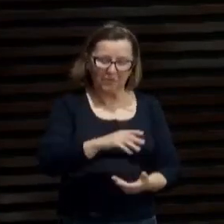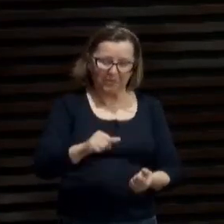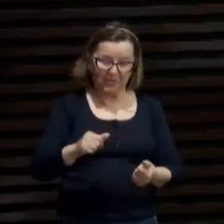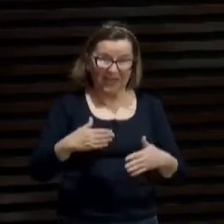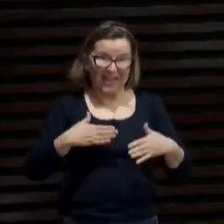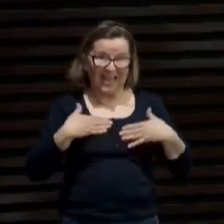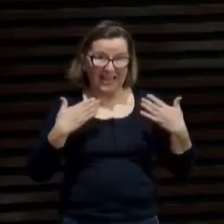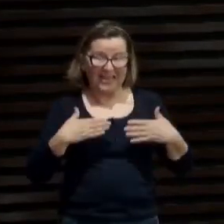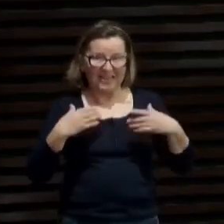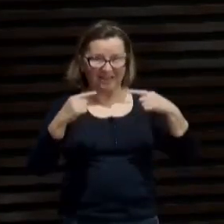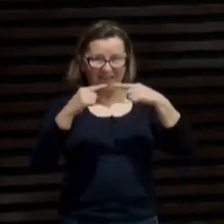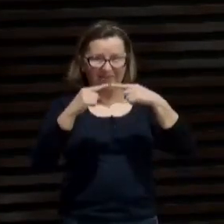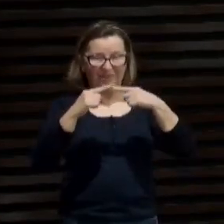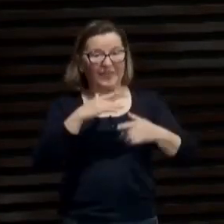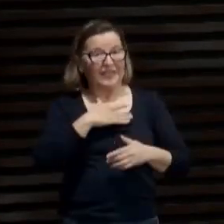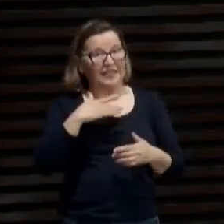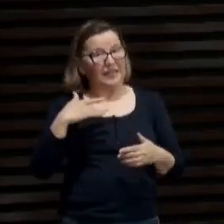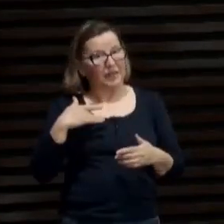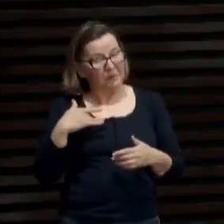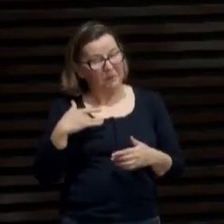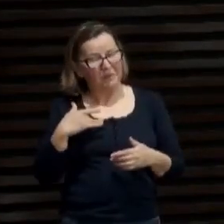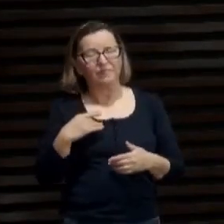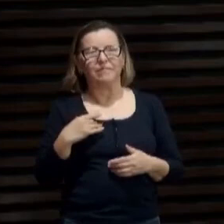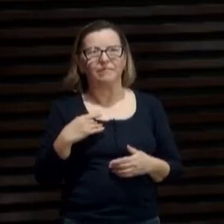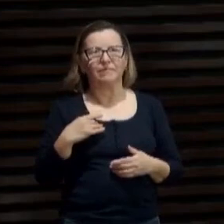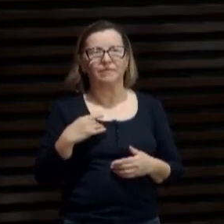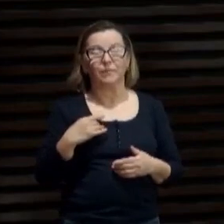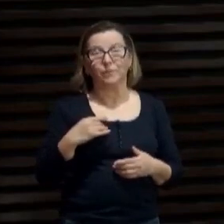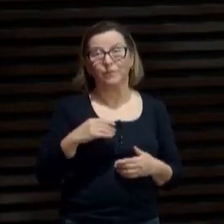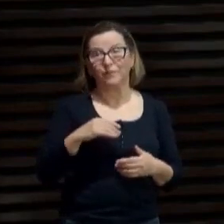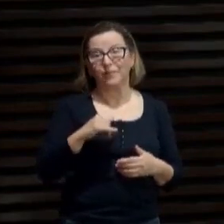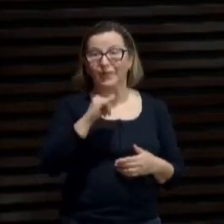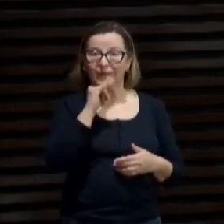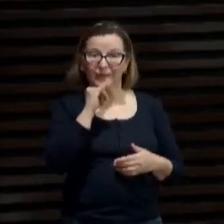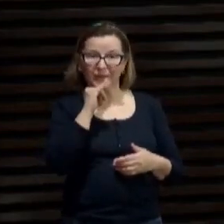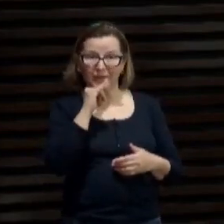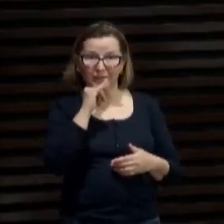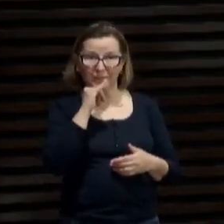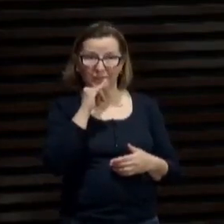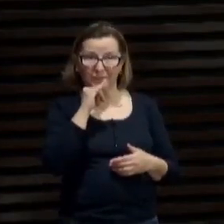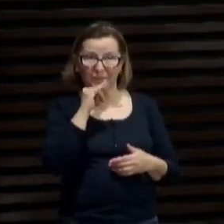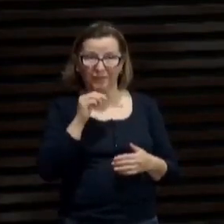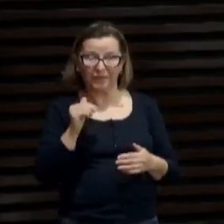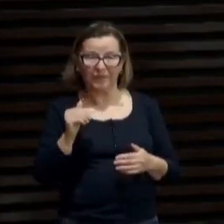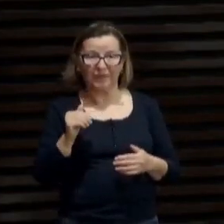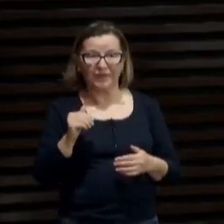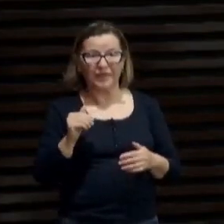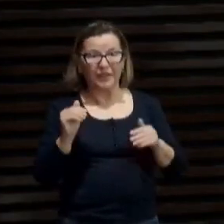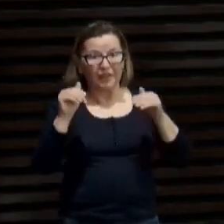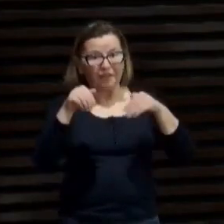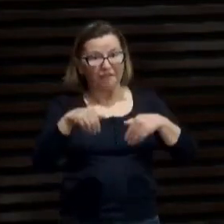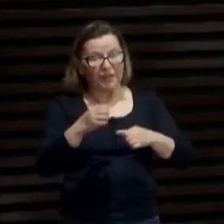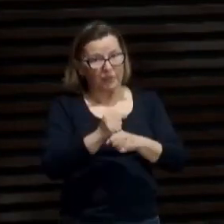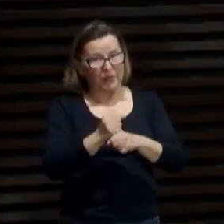vinculada com saúde, por exemplo. No final do ano, você vai abraçar o seu primo lá, o seu tio, desejar um feliz ano novo. O que eles dizem